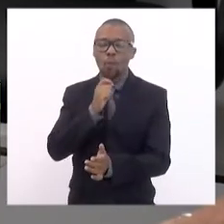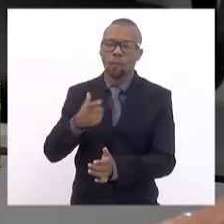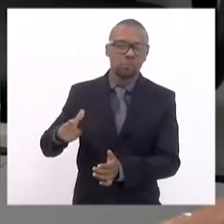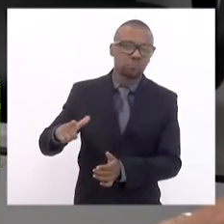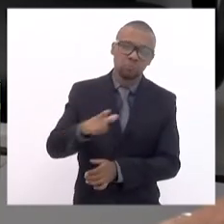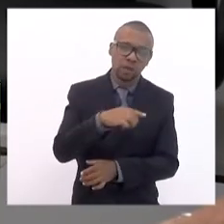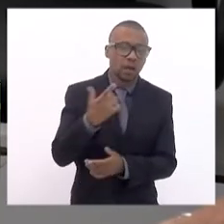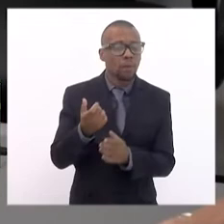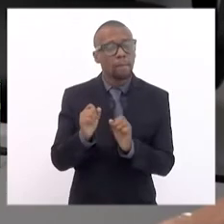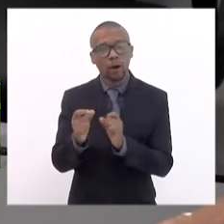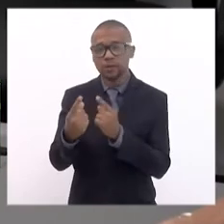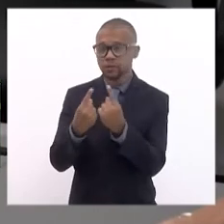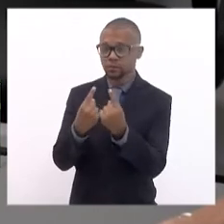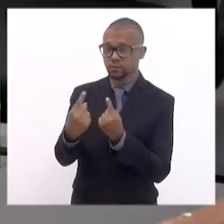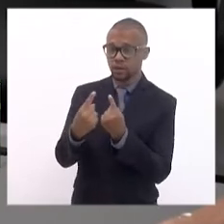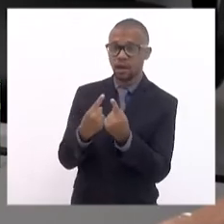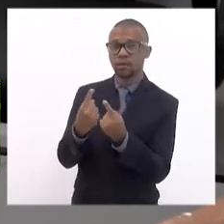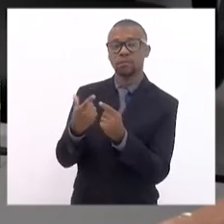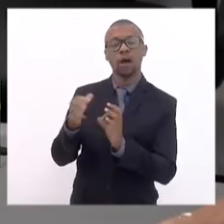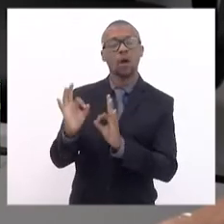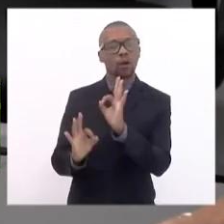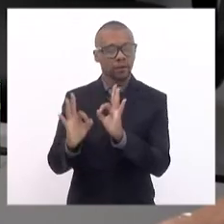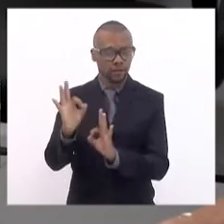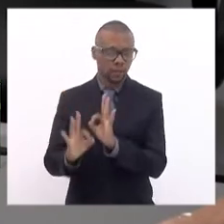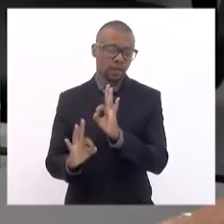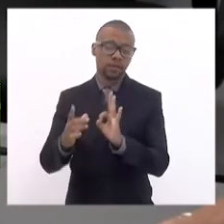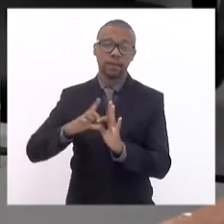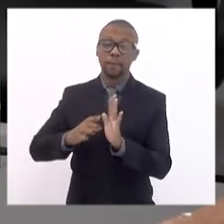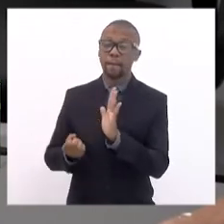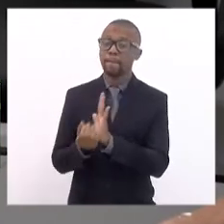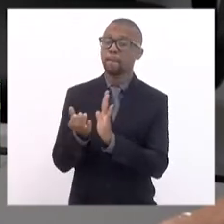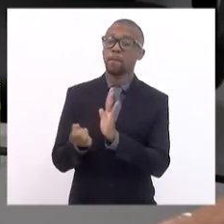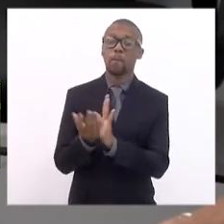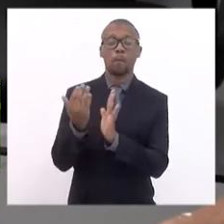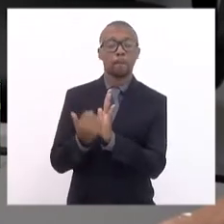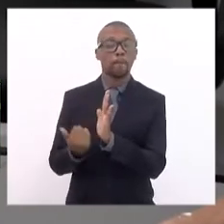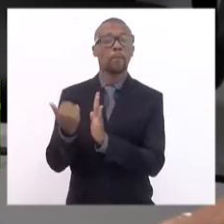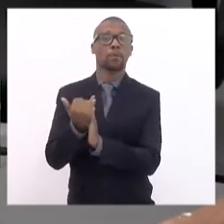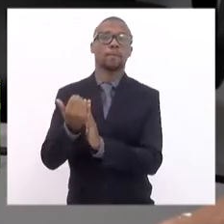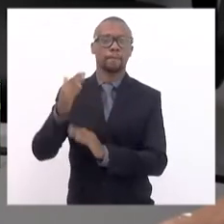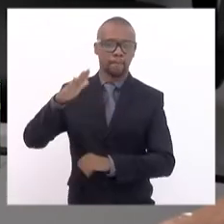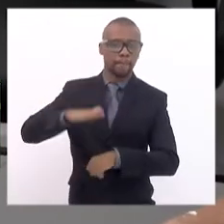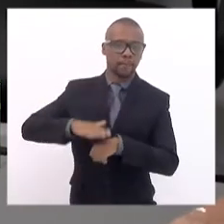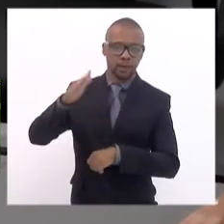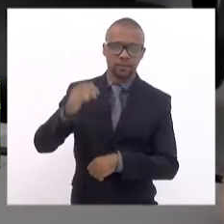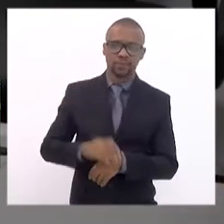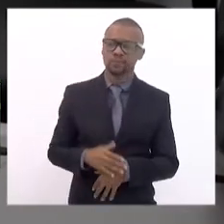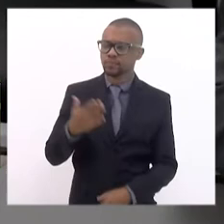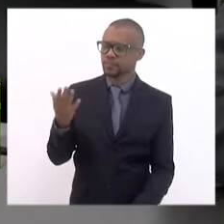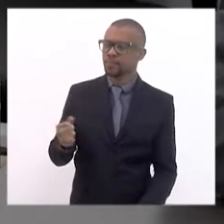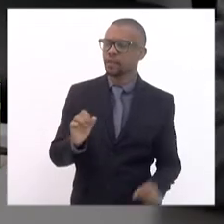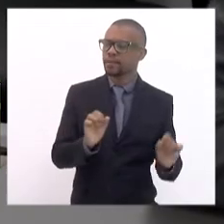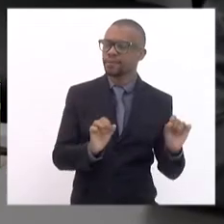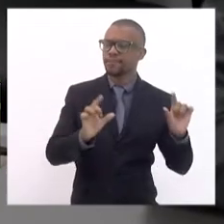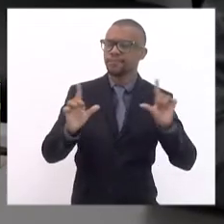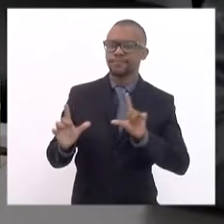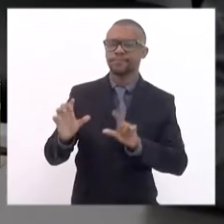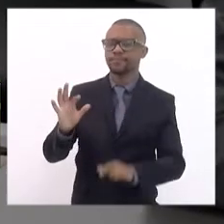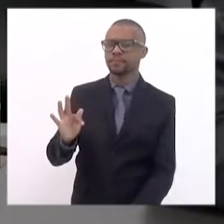com lideranças, acho que a gente vai ter mais vai ser mais produtivo, né? Entendi. Flávio, quer se manifestar, Flávio?